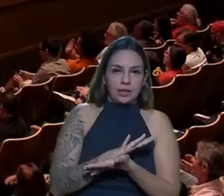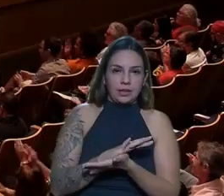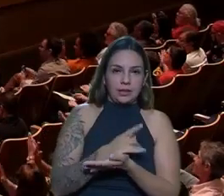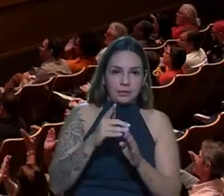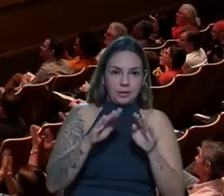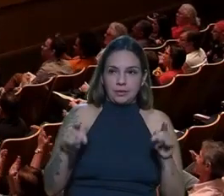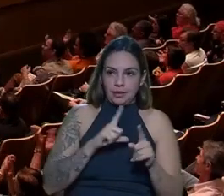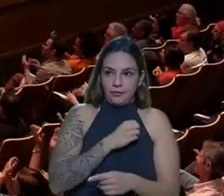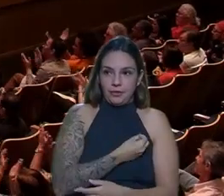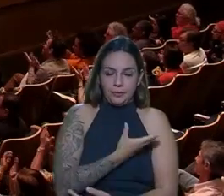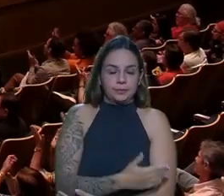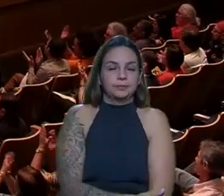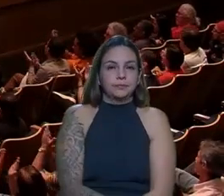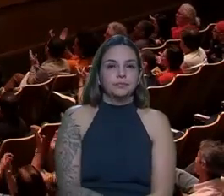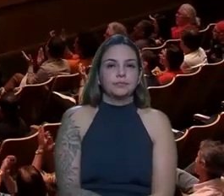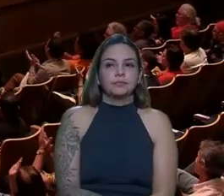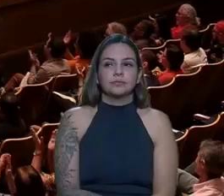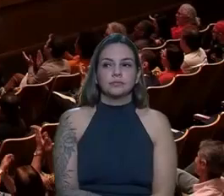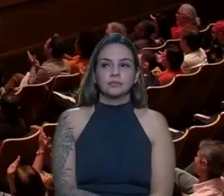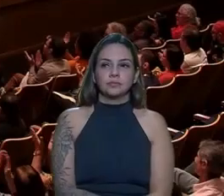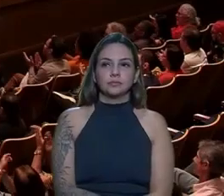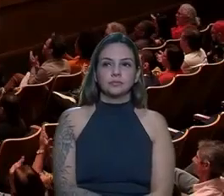Ele também está aqui conosco.